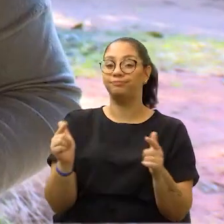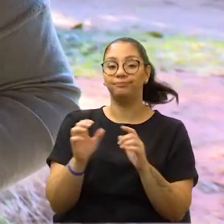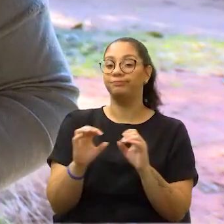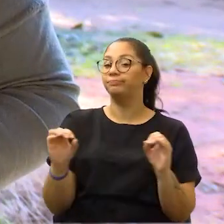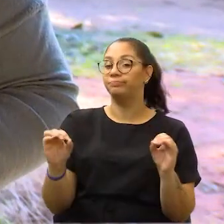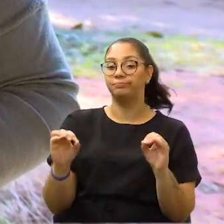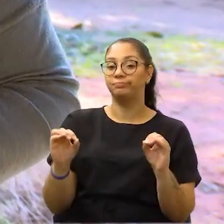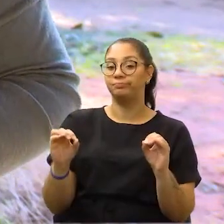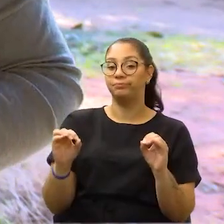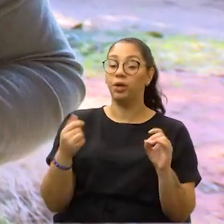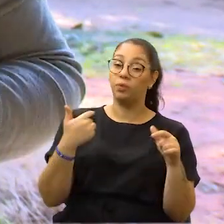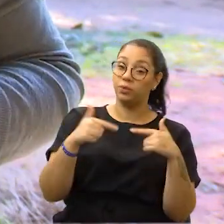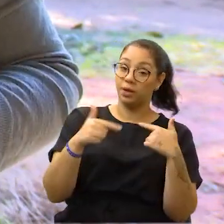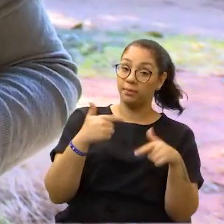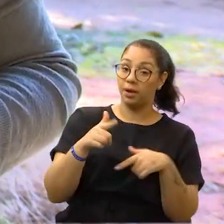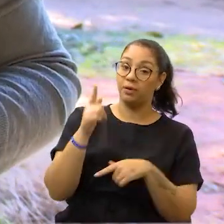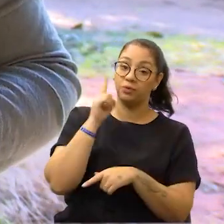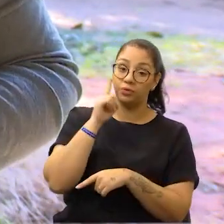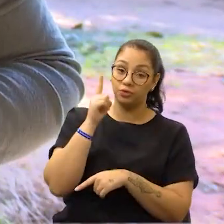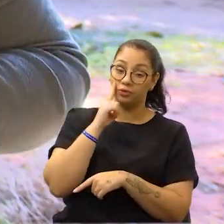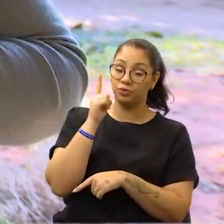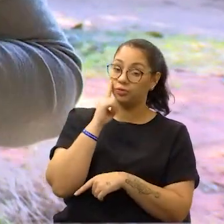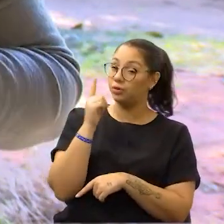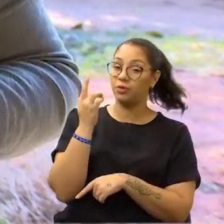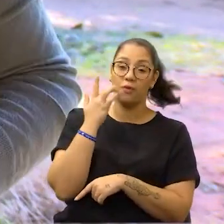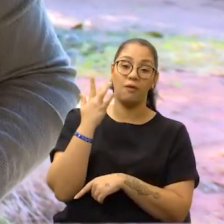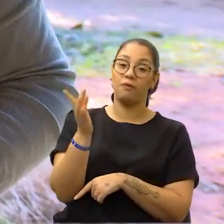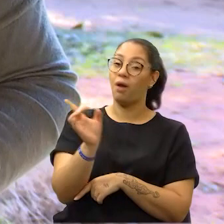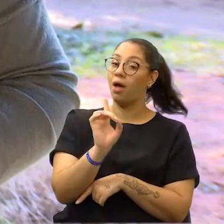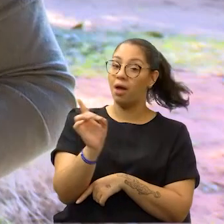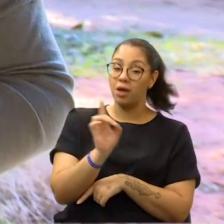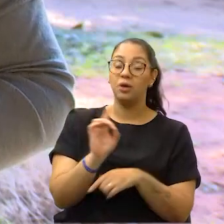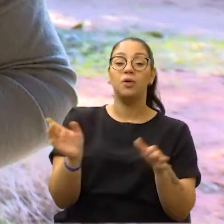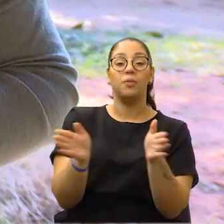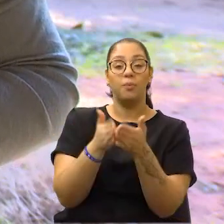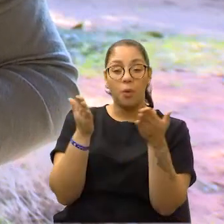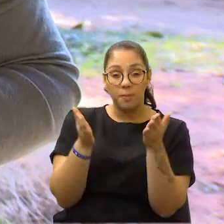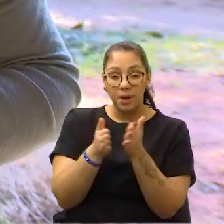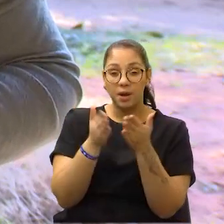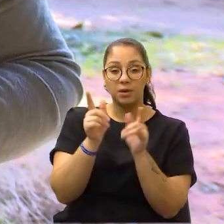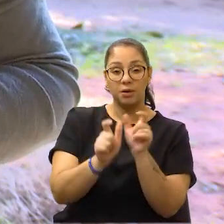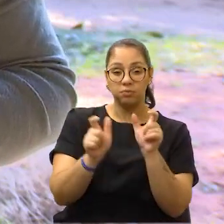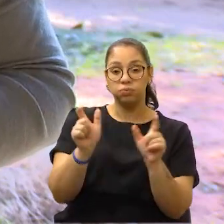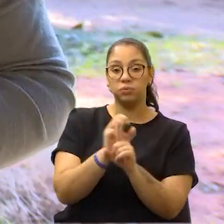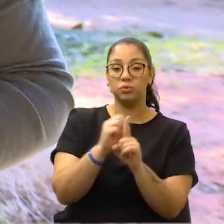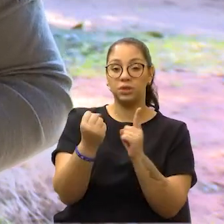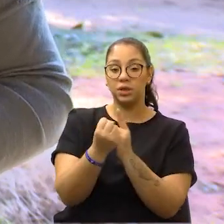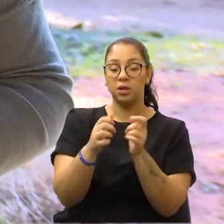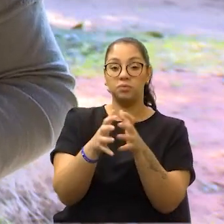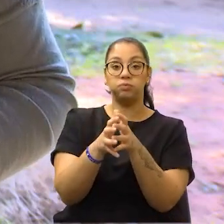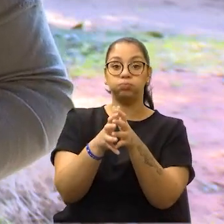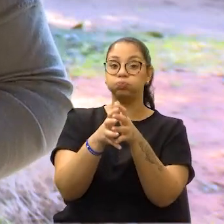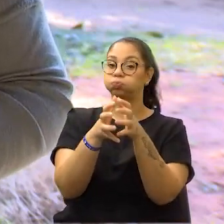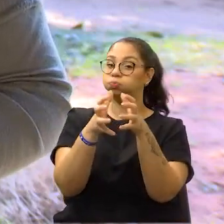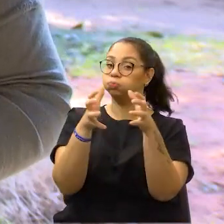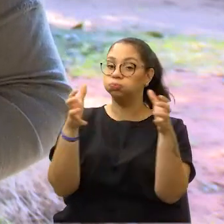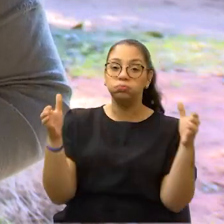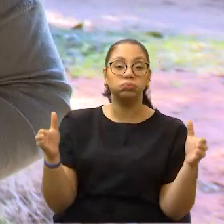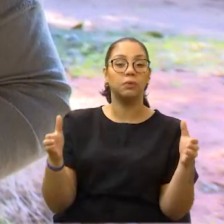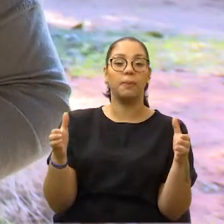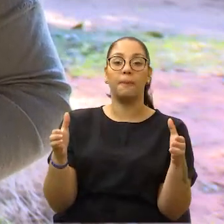muitas violações, né? O trabalho e o cotidiano não tem sido fácil, a situação de pobreza tem se